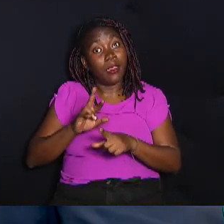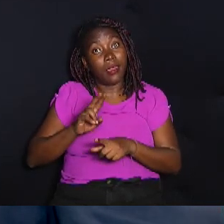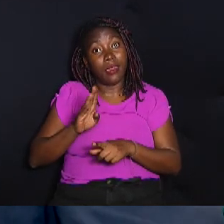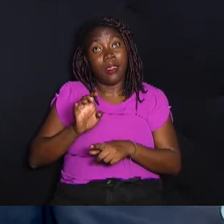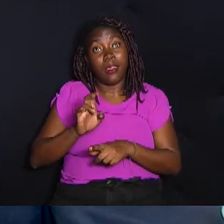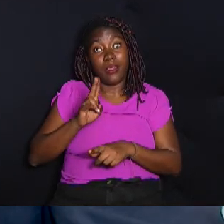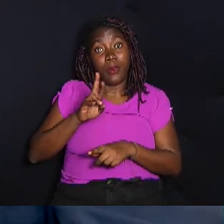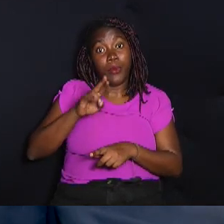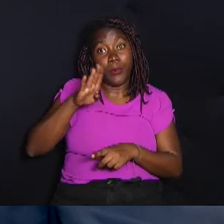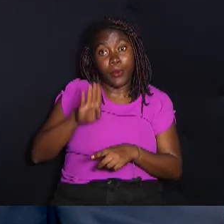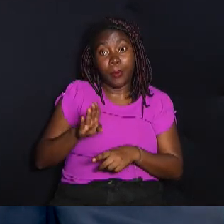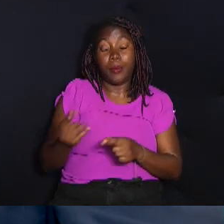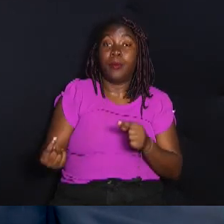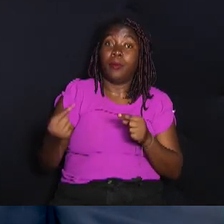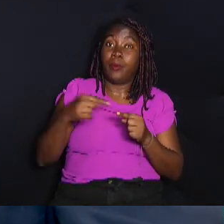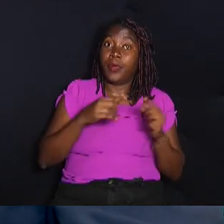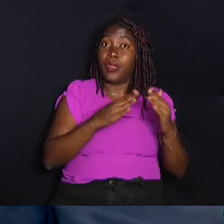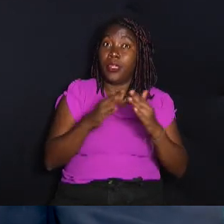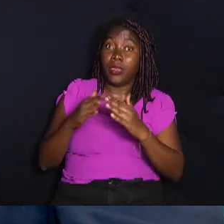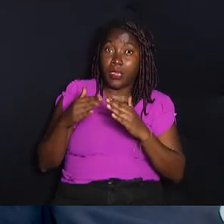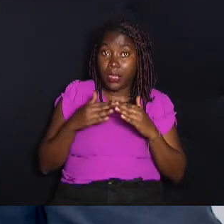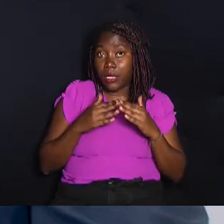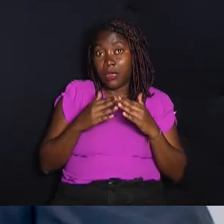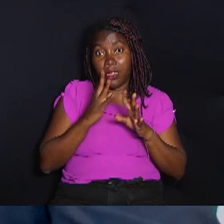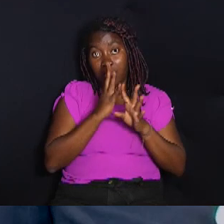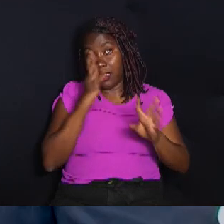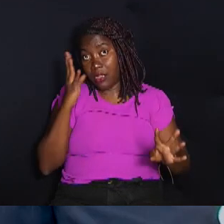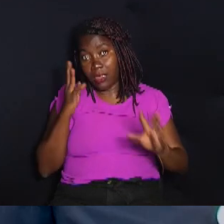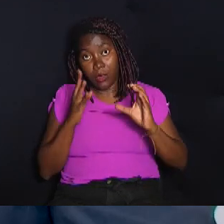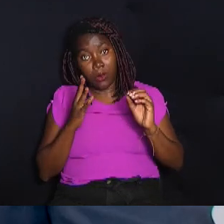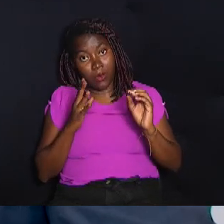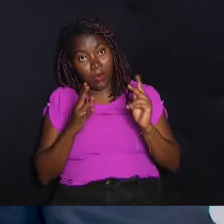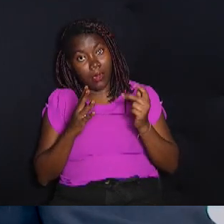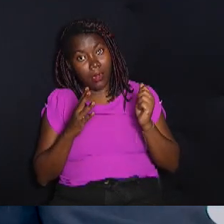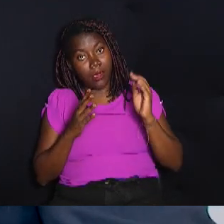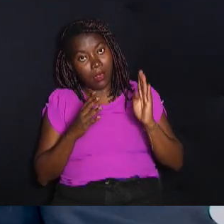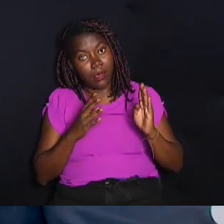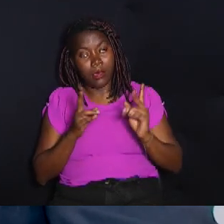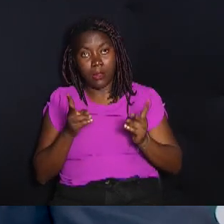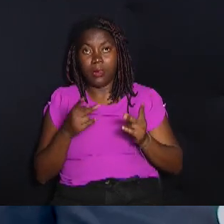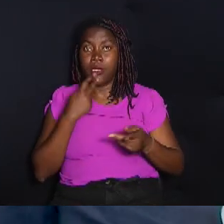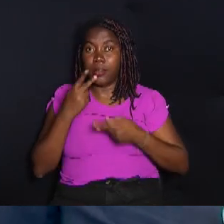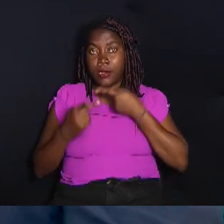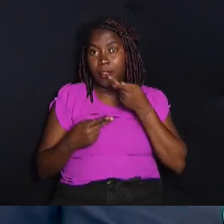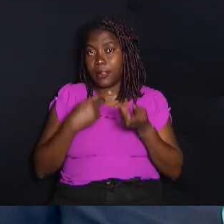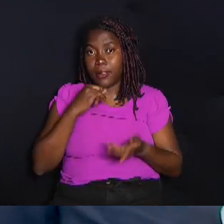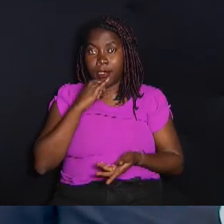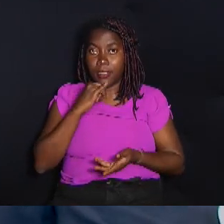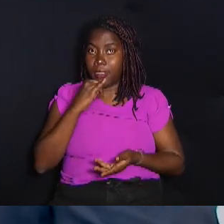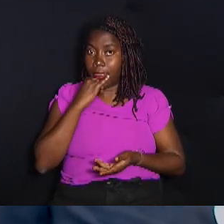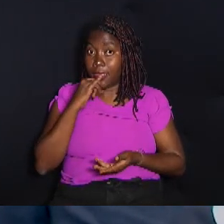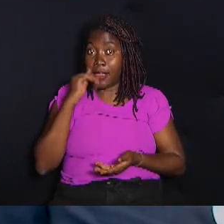reurb no campo da da habitação da da da fila da Cohab propriamente dita um